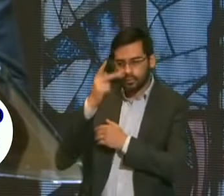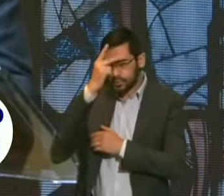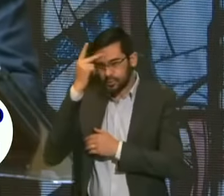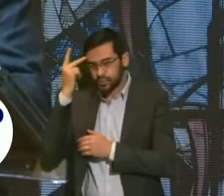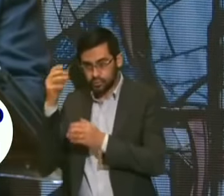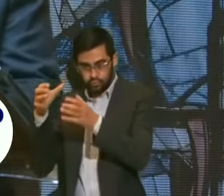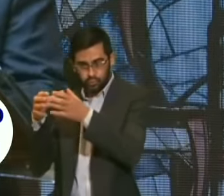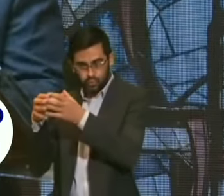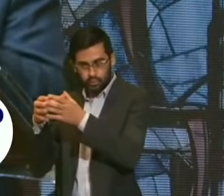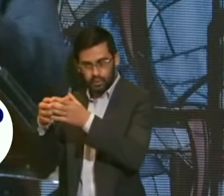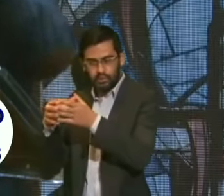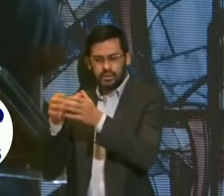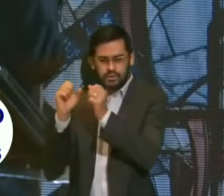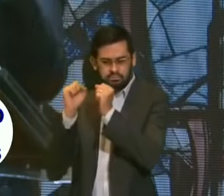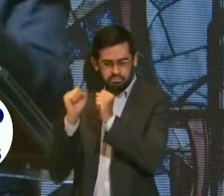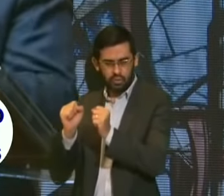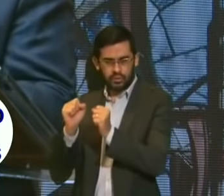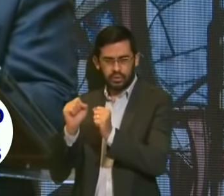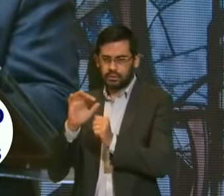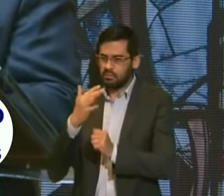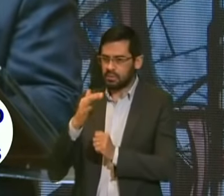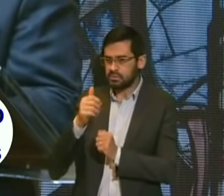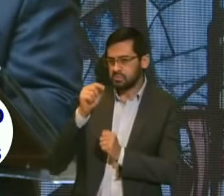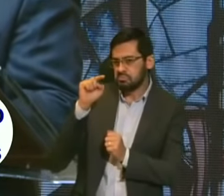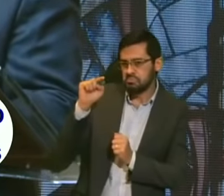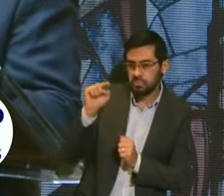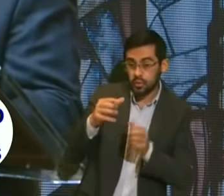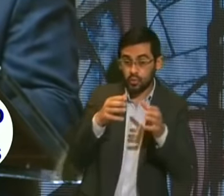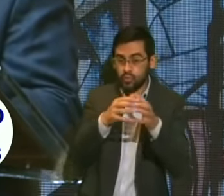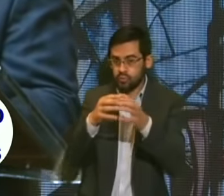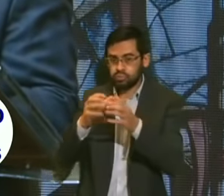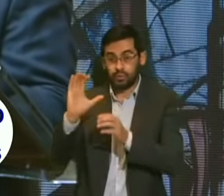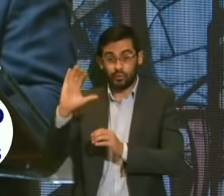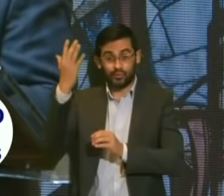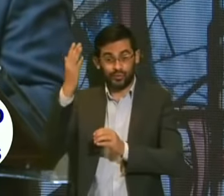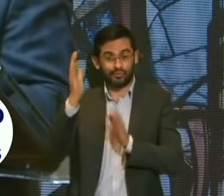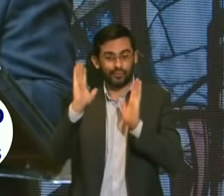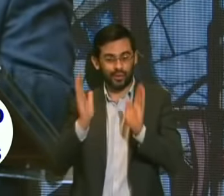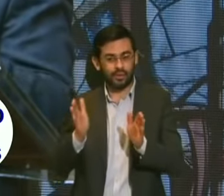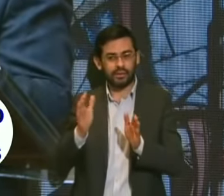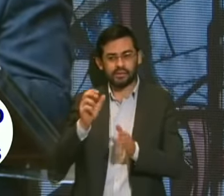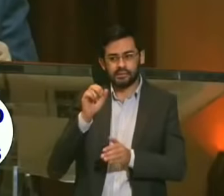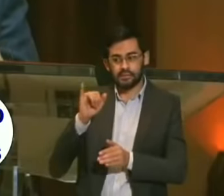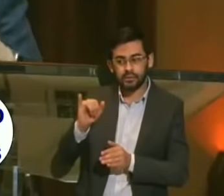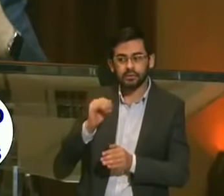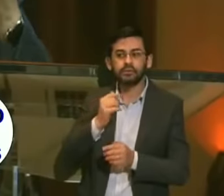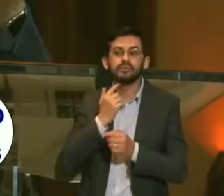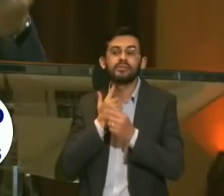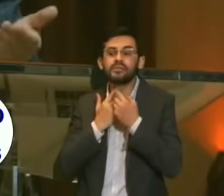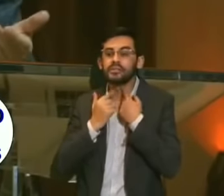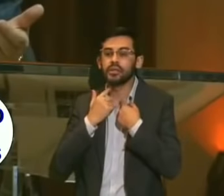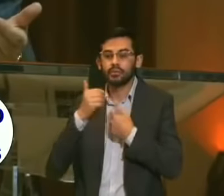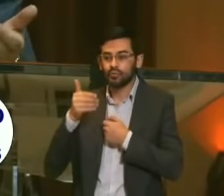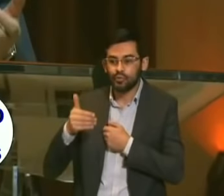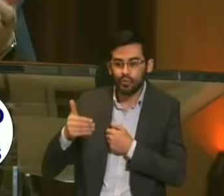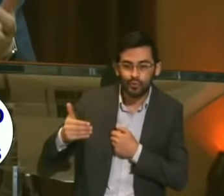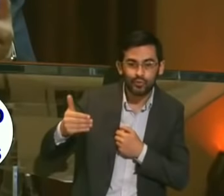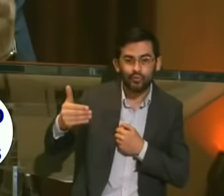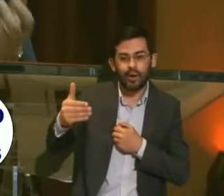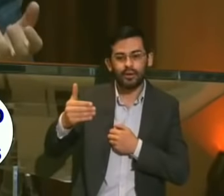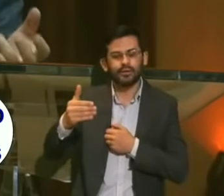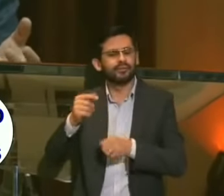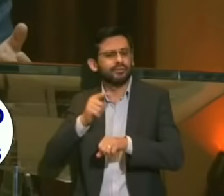fazem parte do seu núcleo, os mais de 1.000 que estão funcionando, se não desejariam continuar